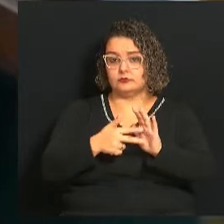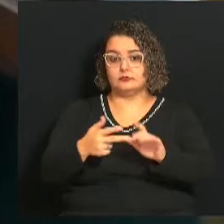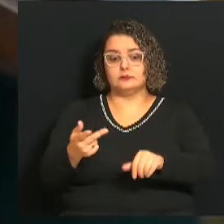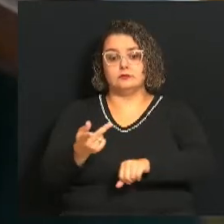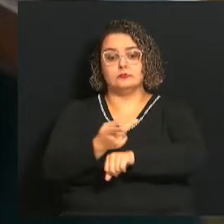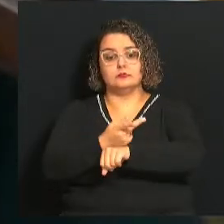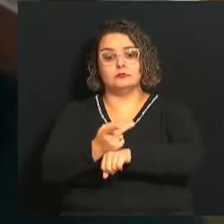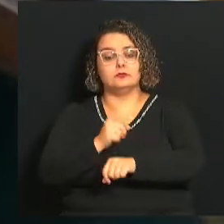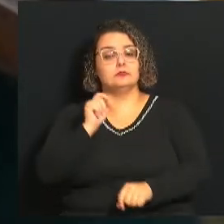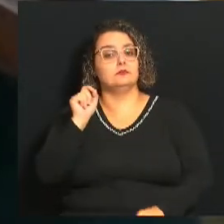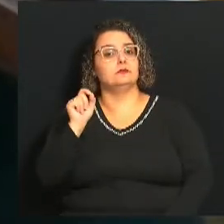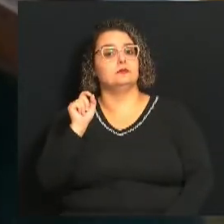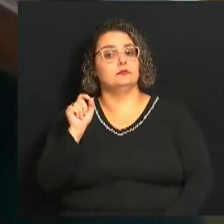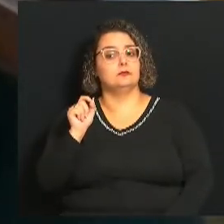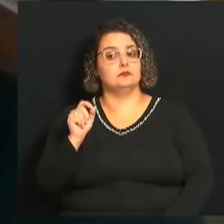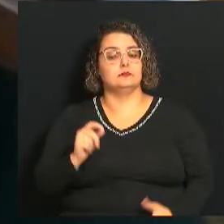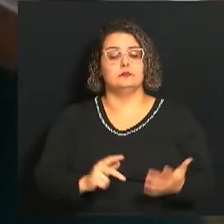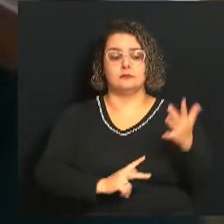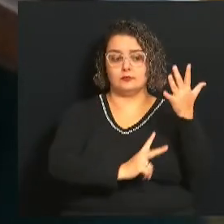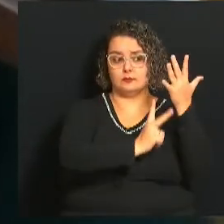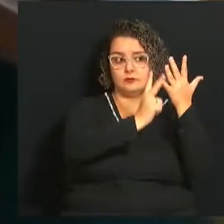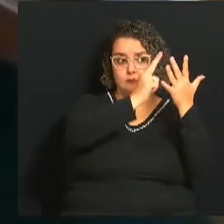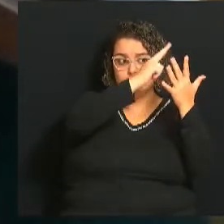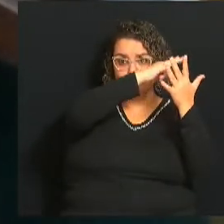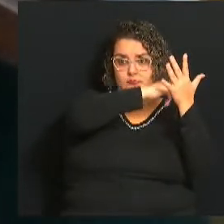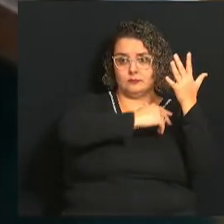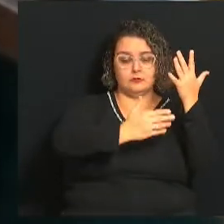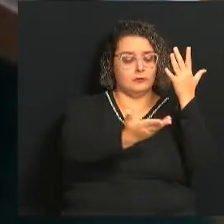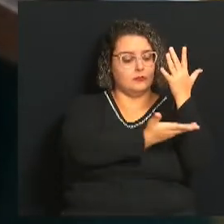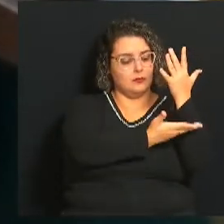com relação à poda e à extração,